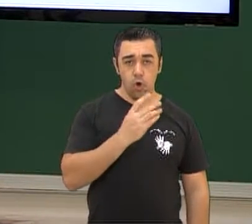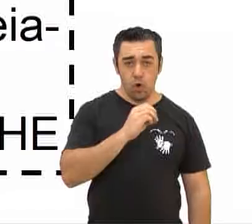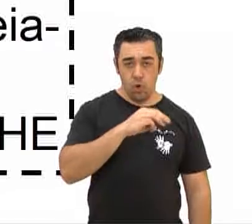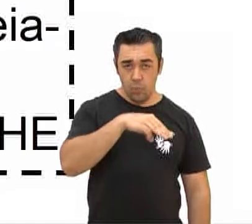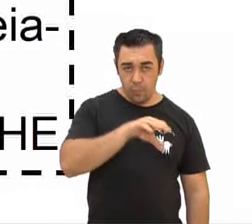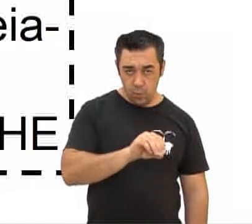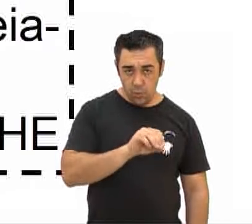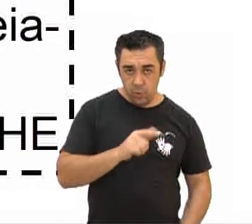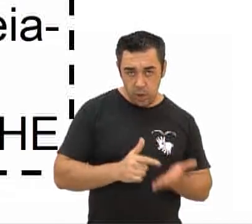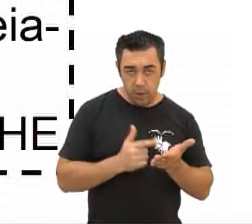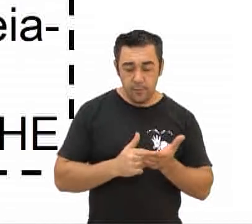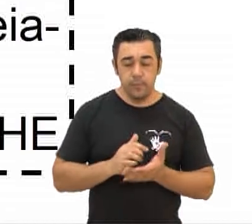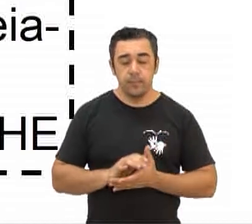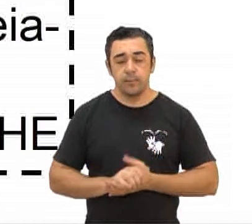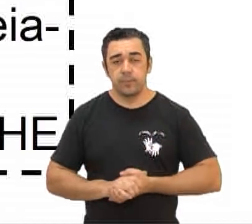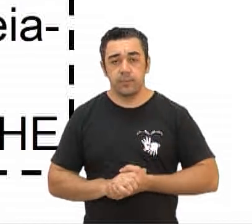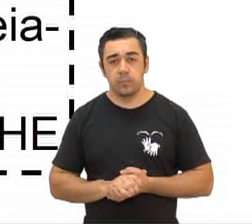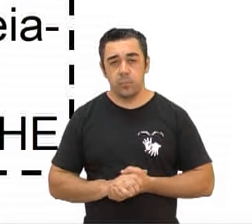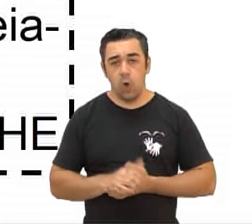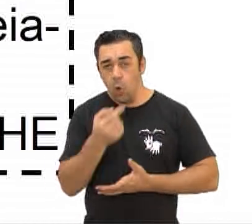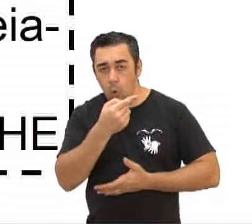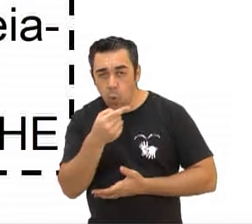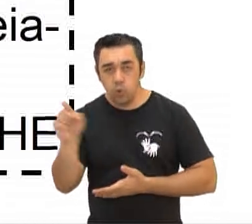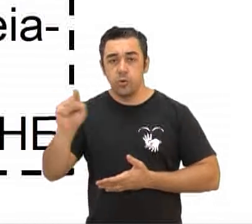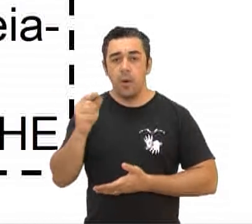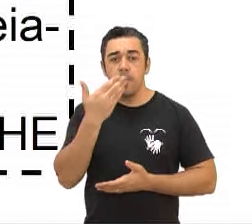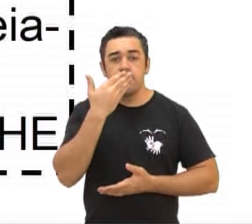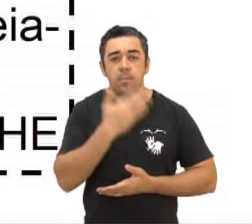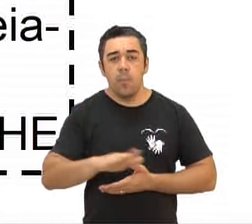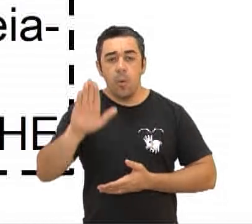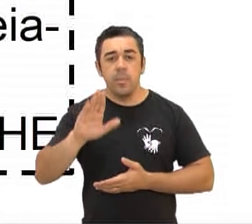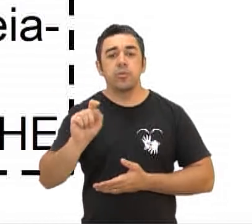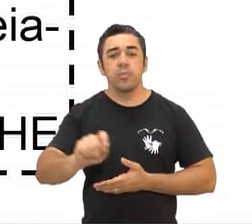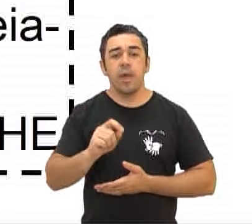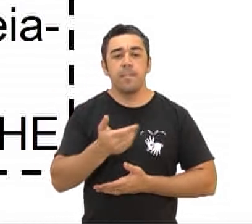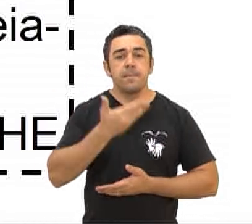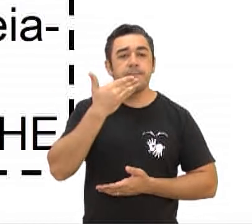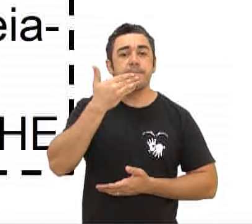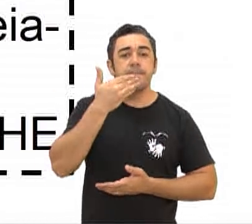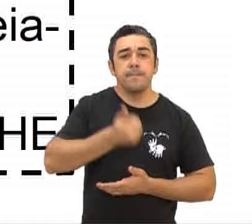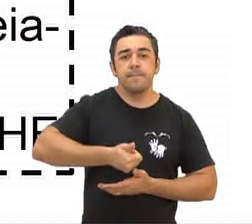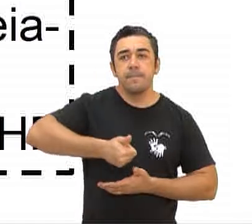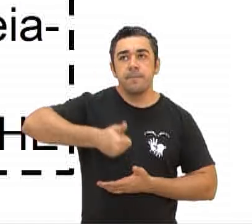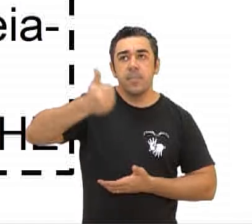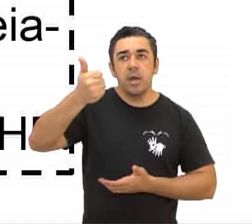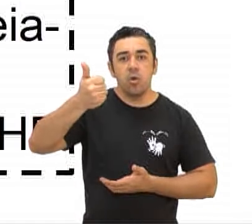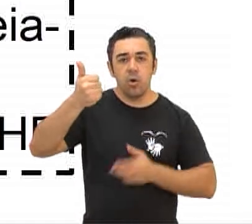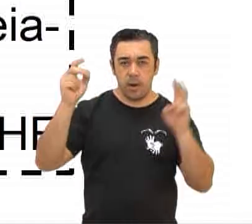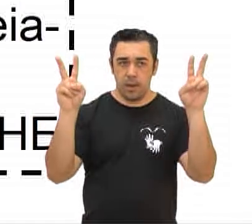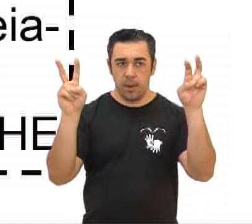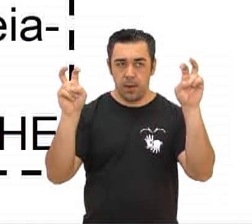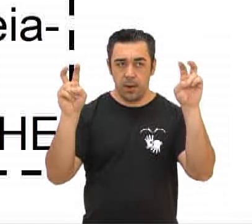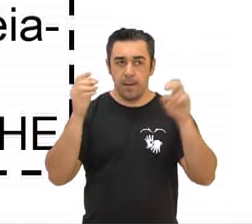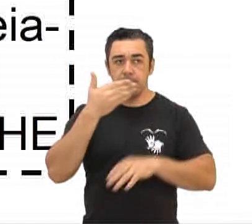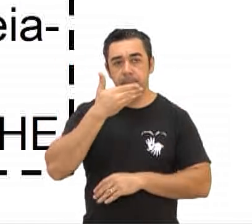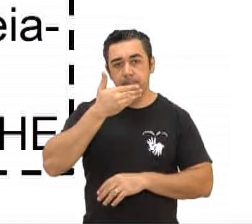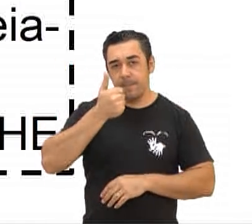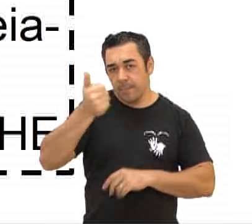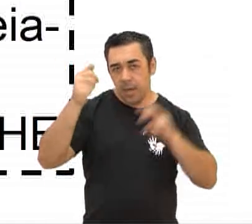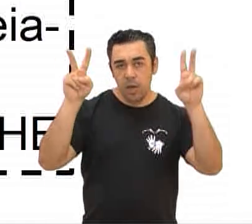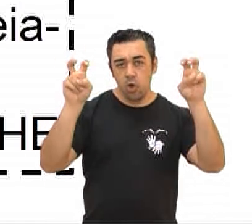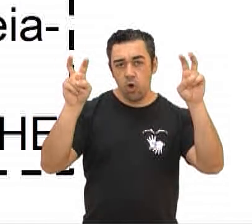ó, a última coisa que eu prometeria seria melhorar, né, entre aspas, né, melhorar